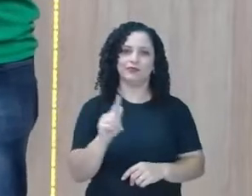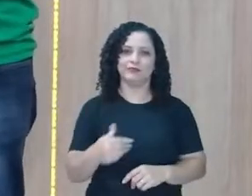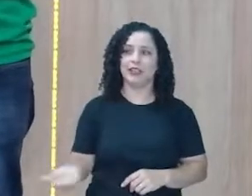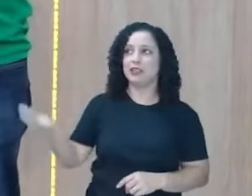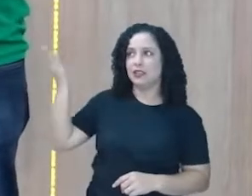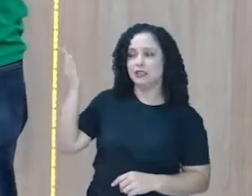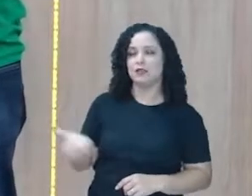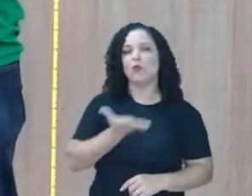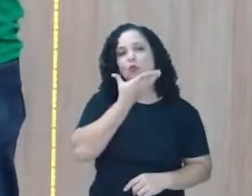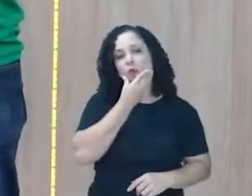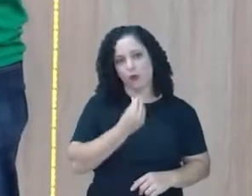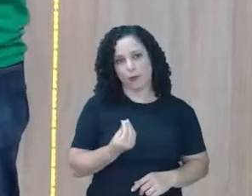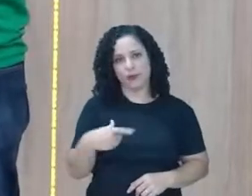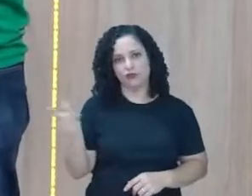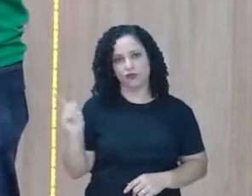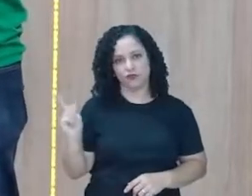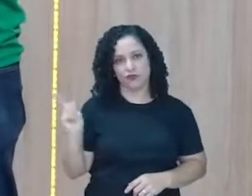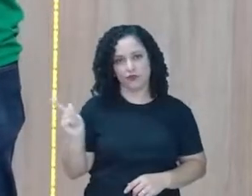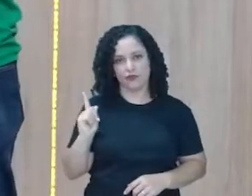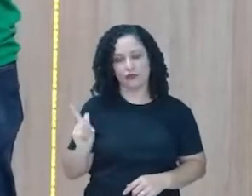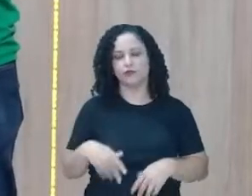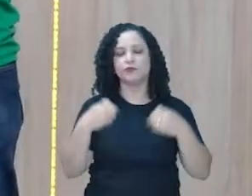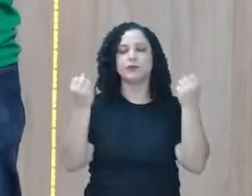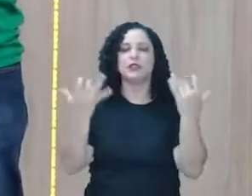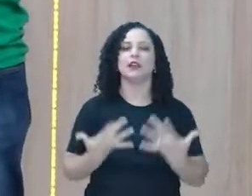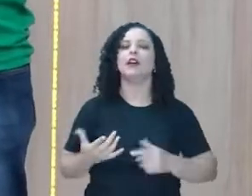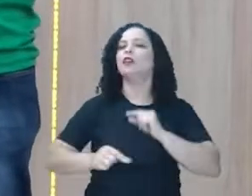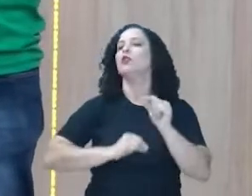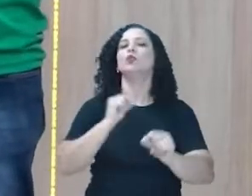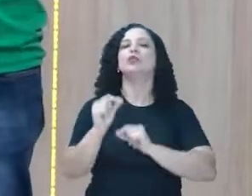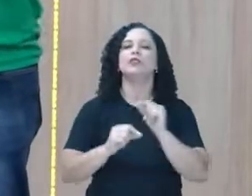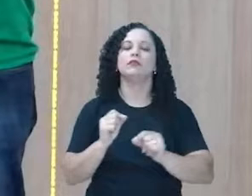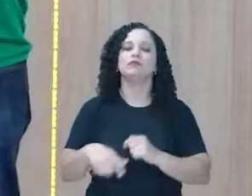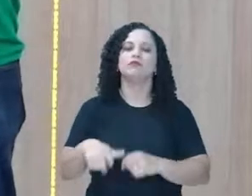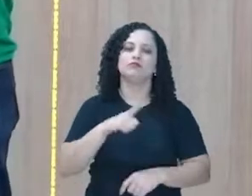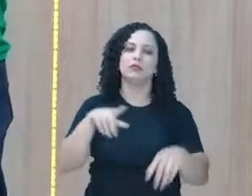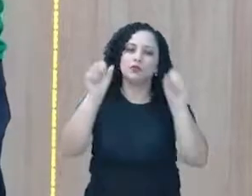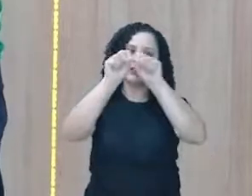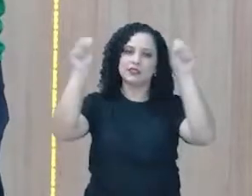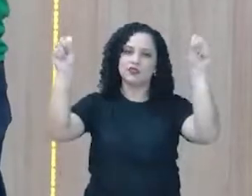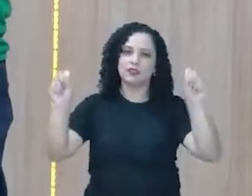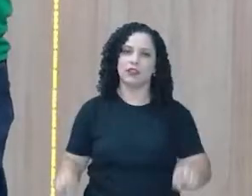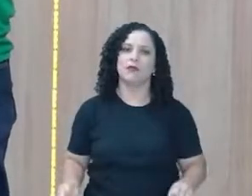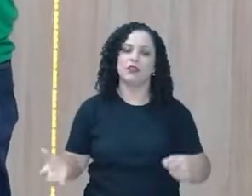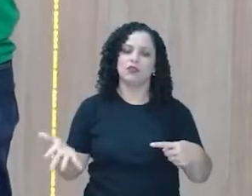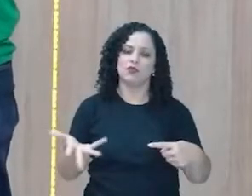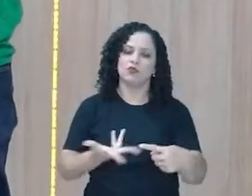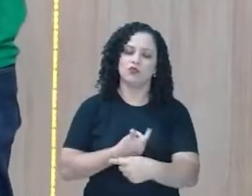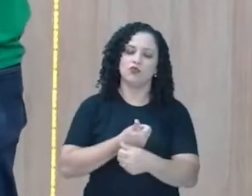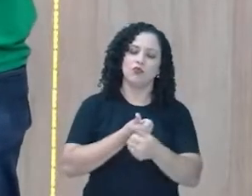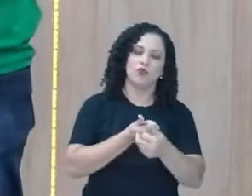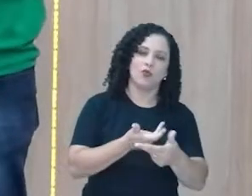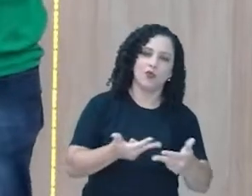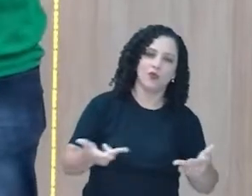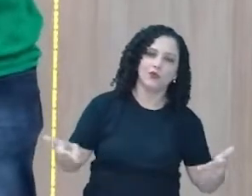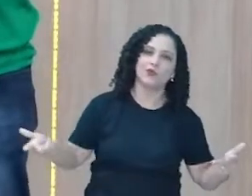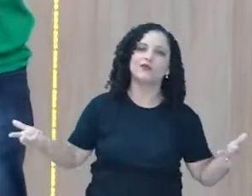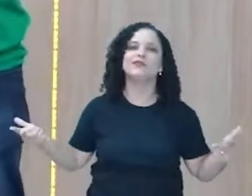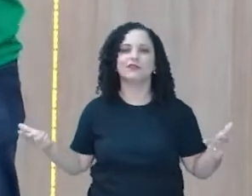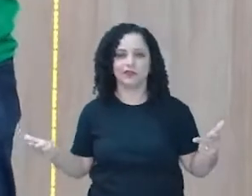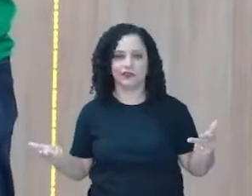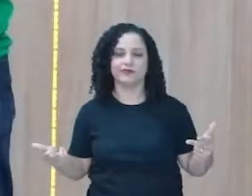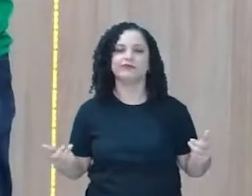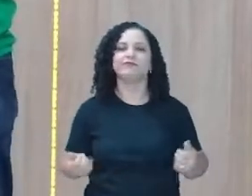esse estudioso, o espaço geográfico ele é composto por um sistema de objetos, né, e um conjunto